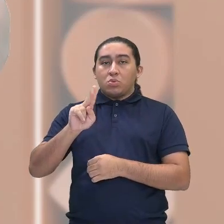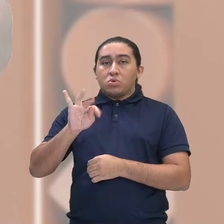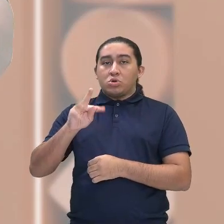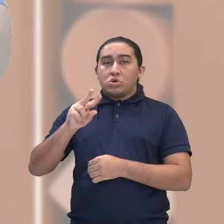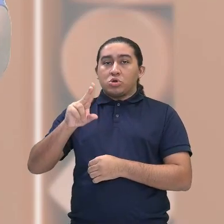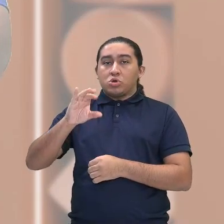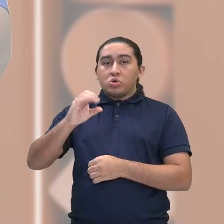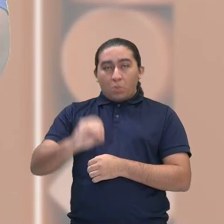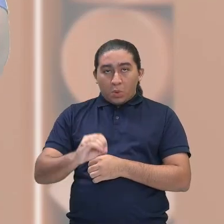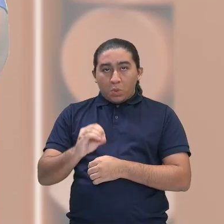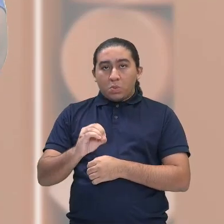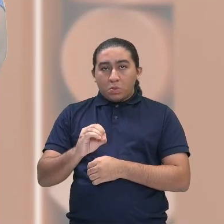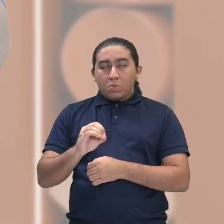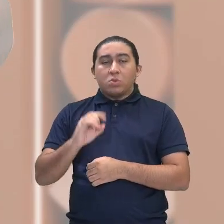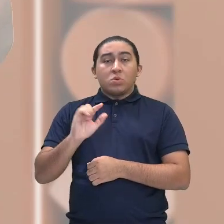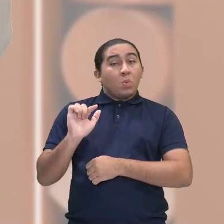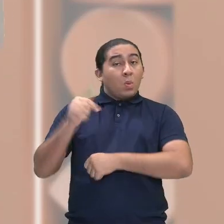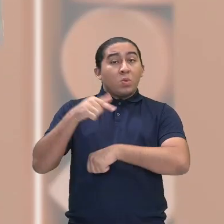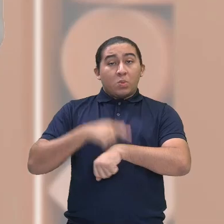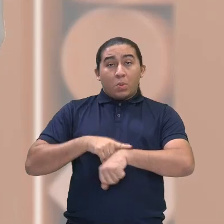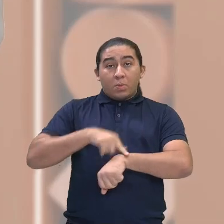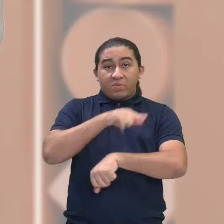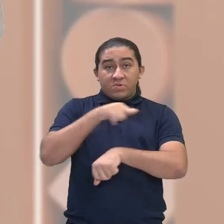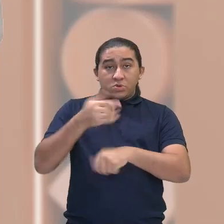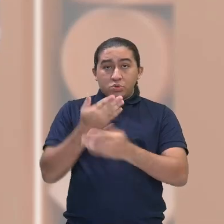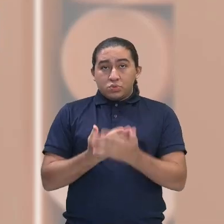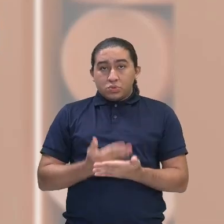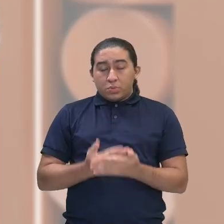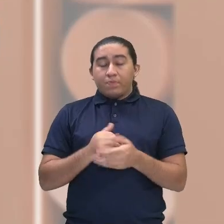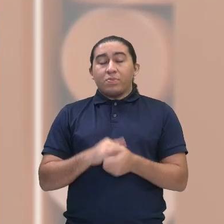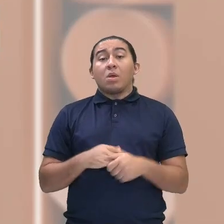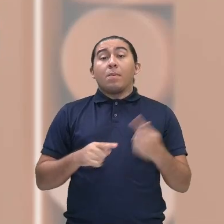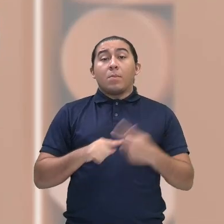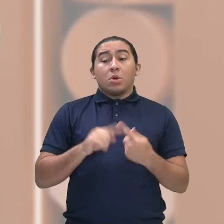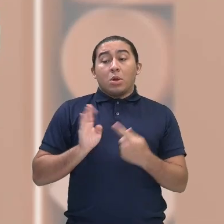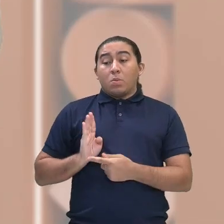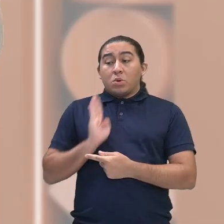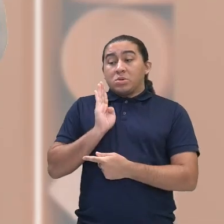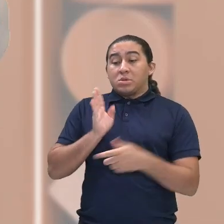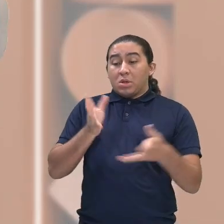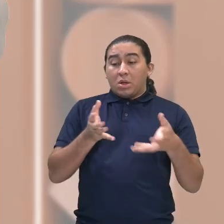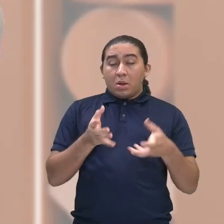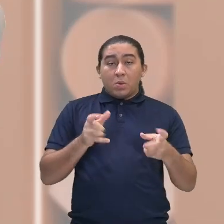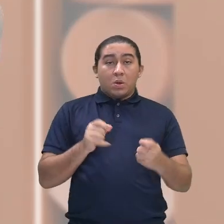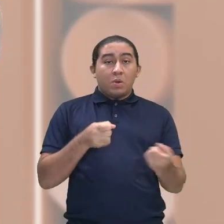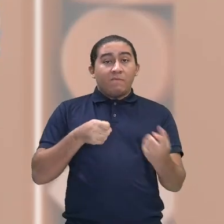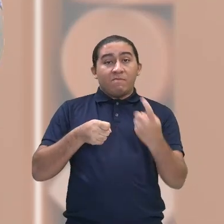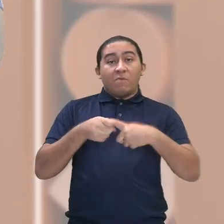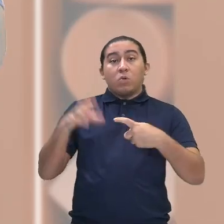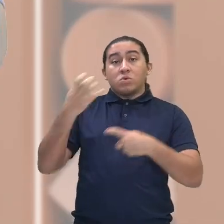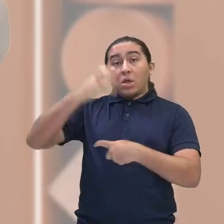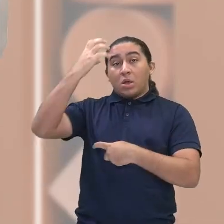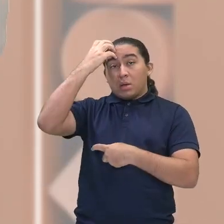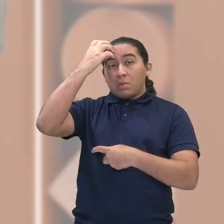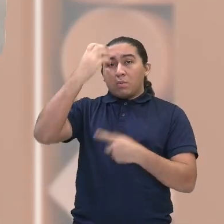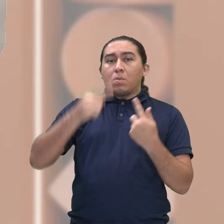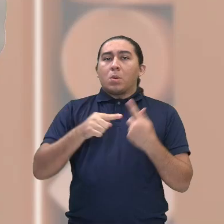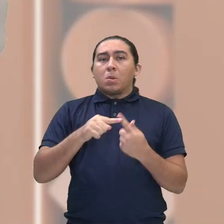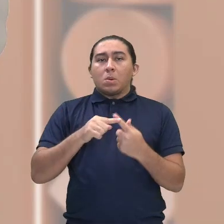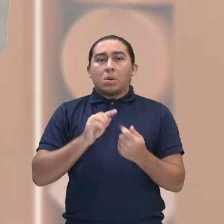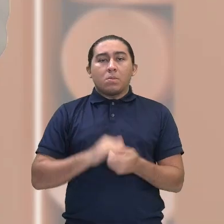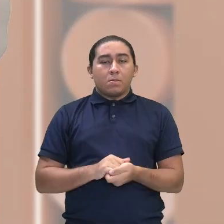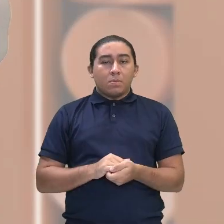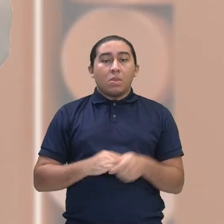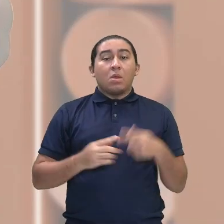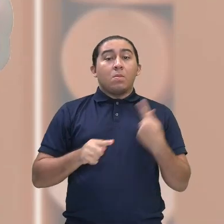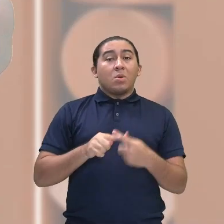vão ver em outro momento dos estudos de vocês. Por que essa burguesia apoiava o ressurgimento dessa classe, dos reis? Justamente